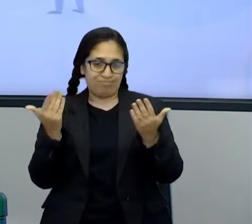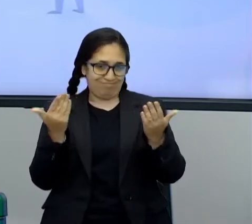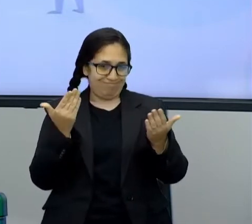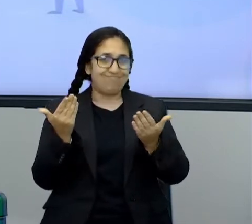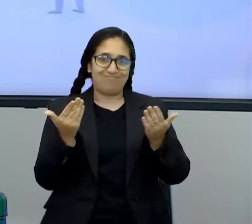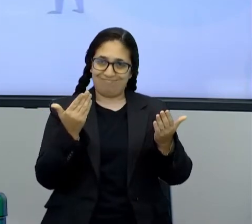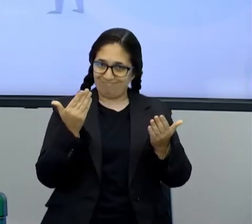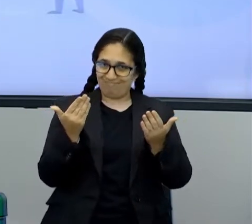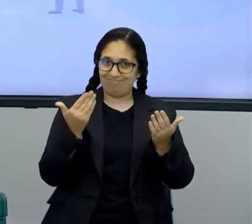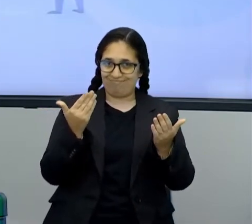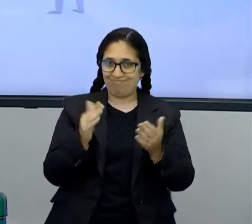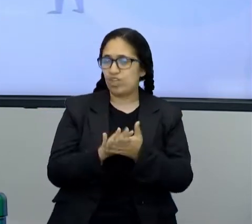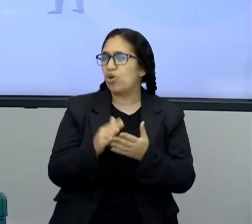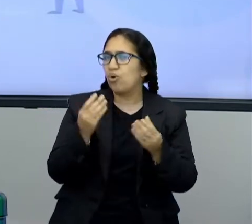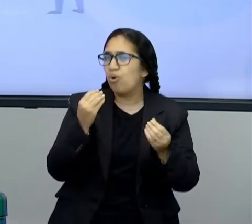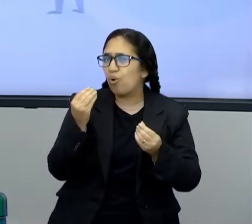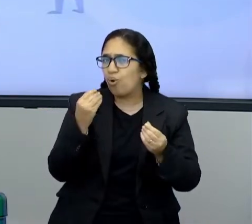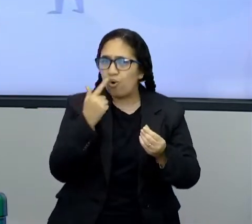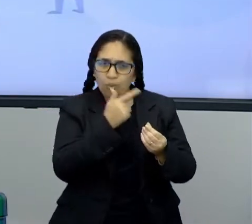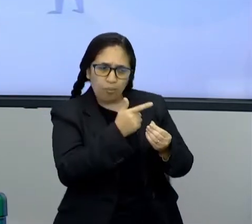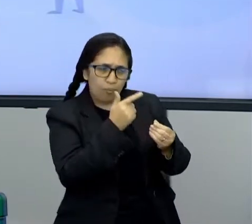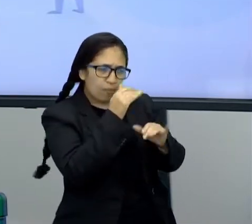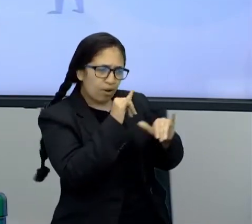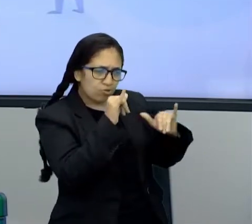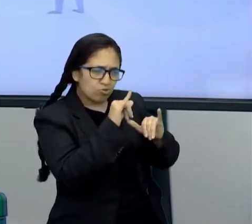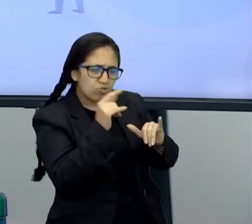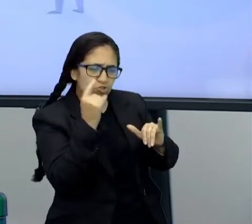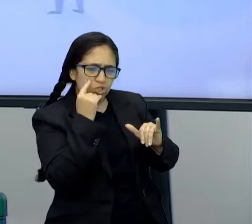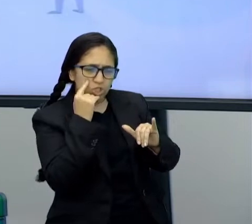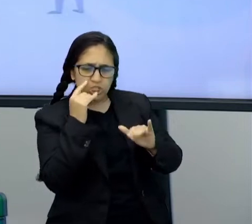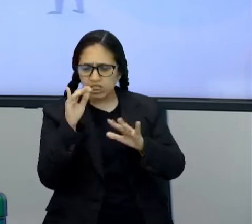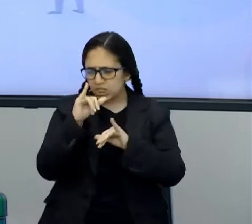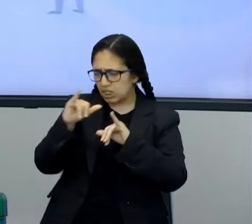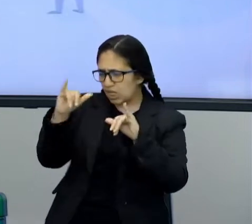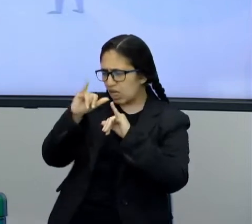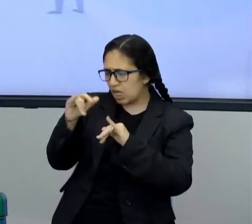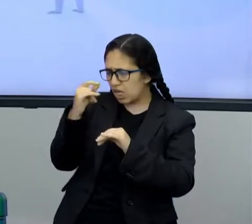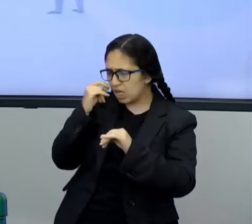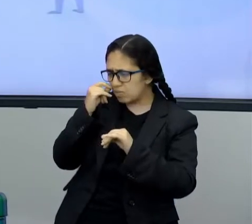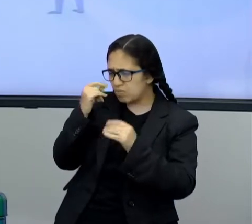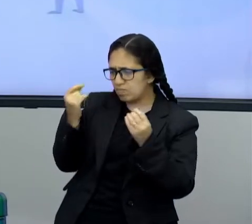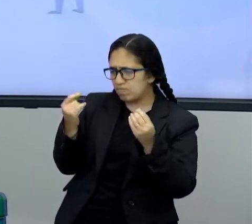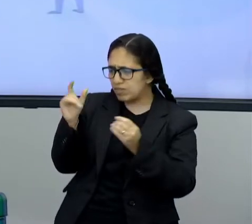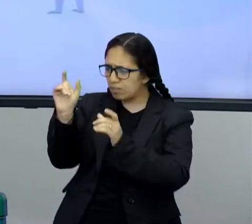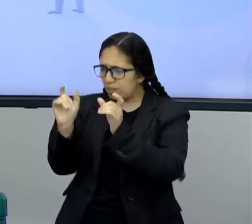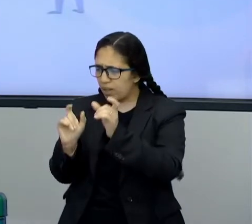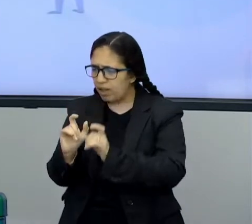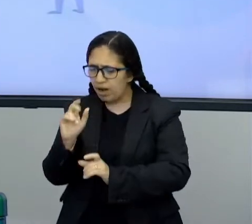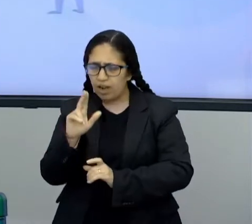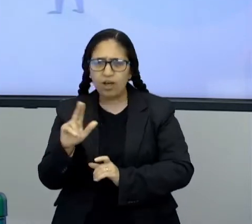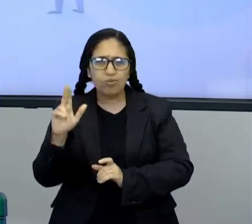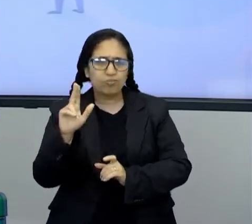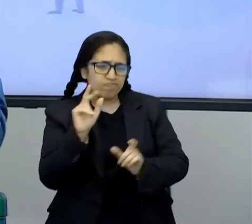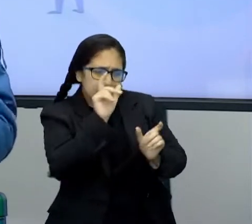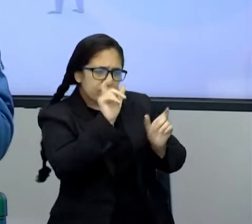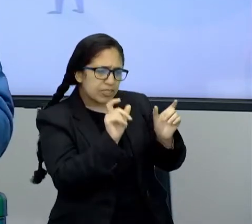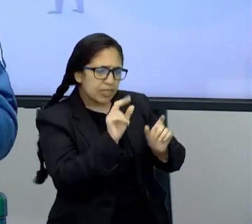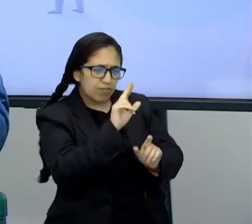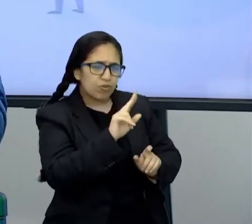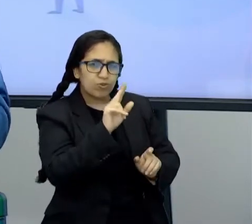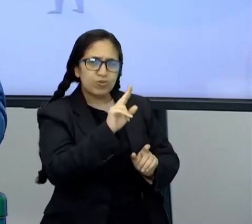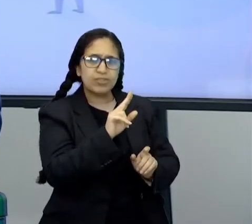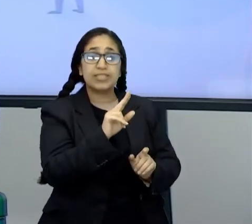né? Isso. Como que essa notícia, essa reportagem está sendo comunicada aqui, quais são as palavras utilizadas. Então, era